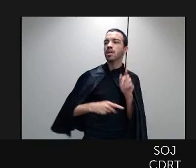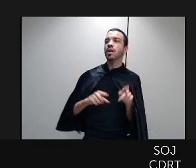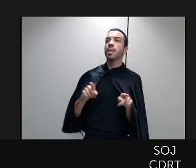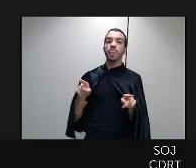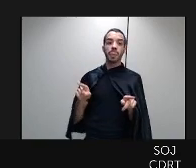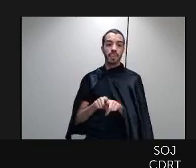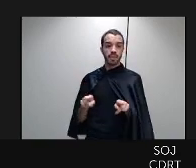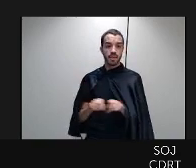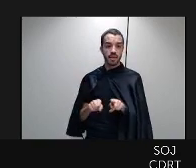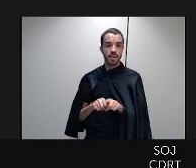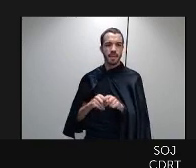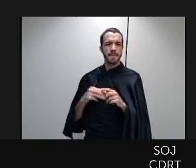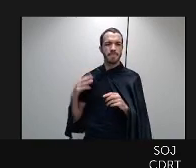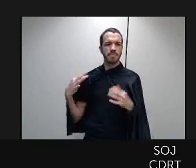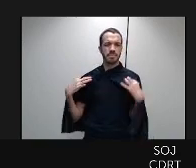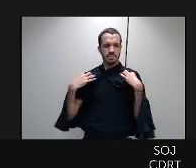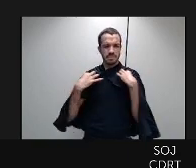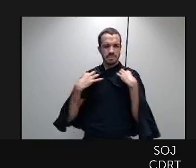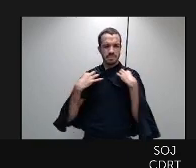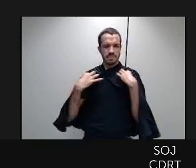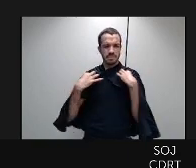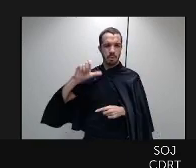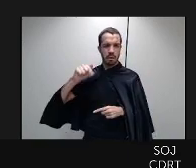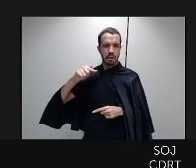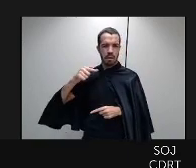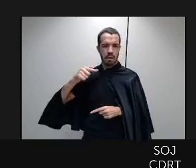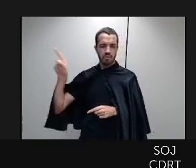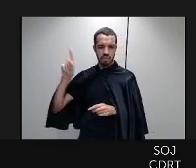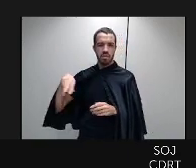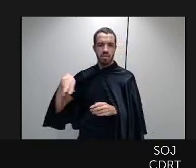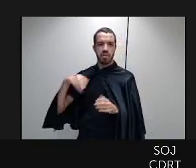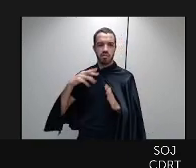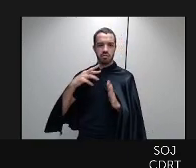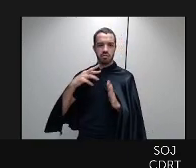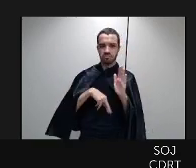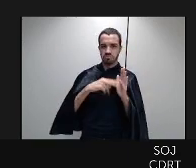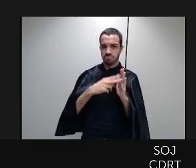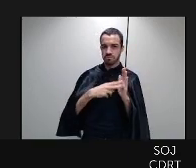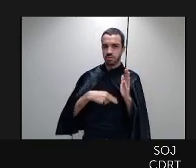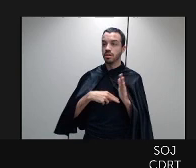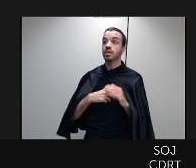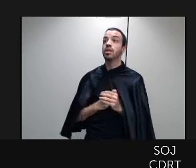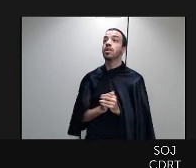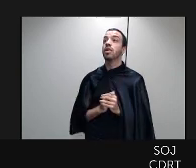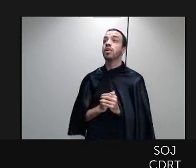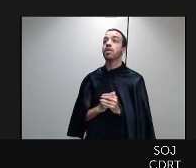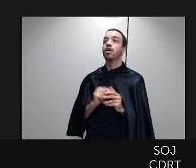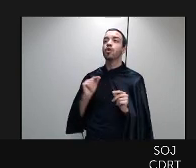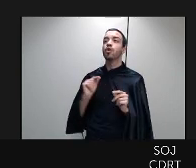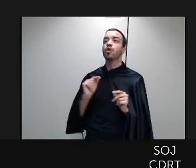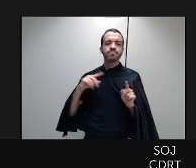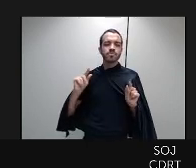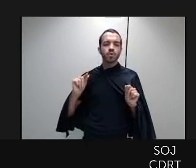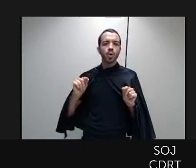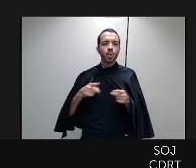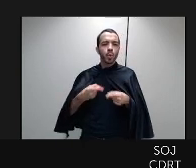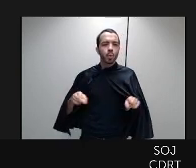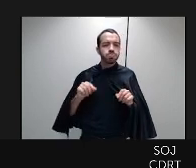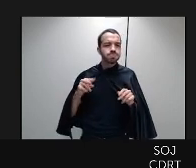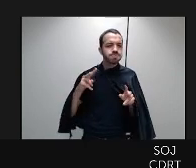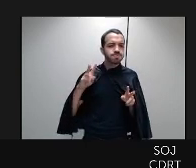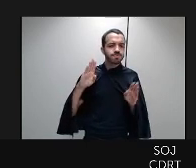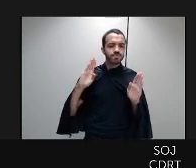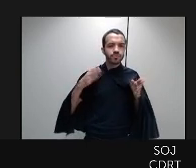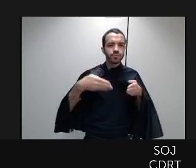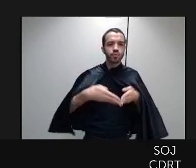cabe a garantia se o que eu fiz aqui muito vez uma uma sintonia fina na situação então eu